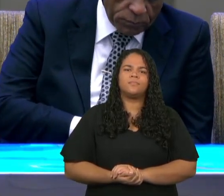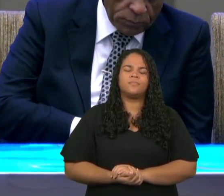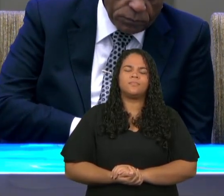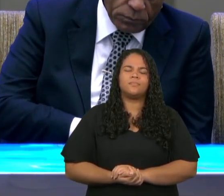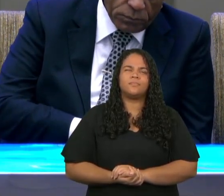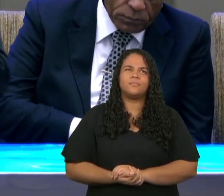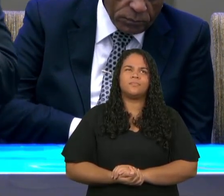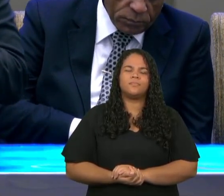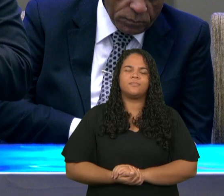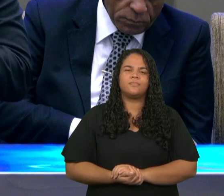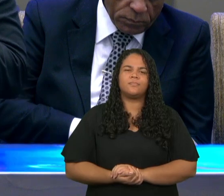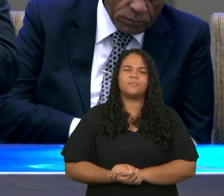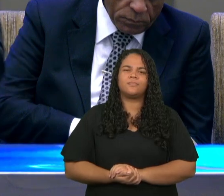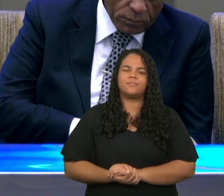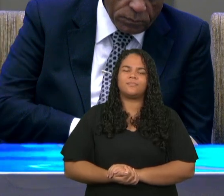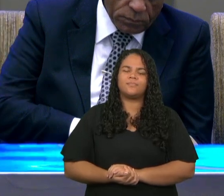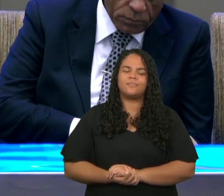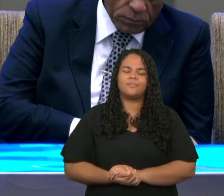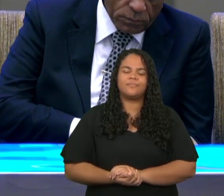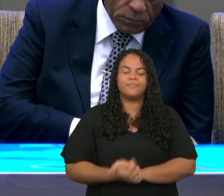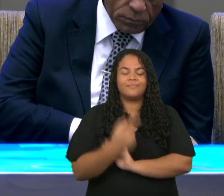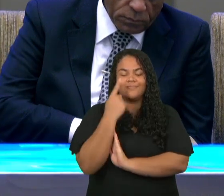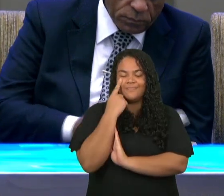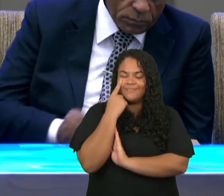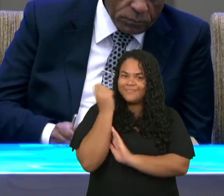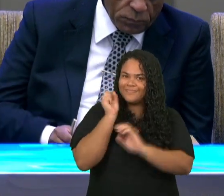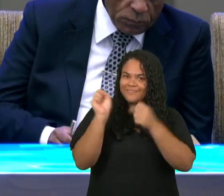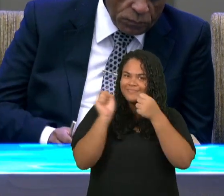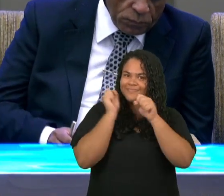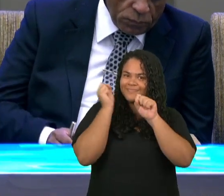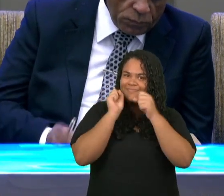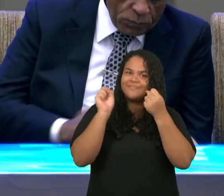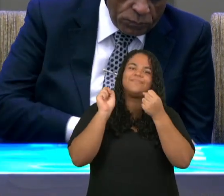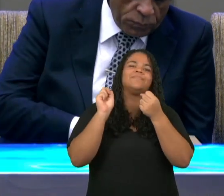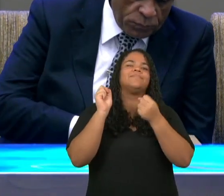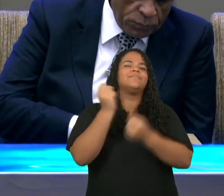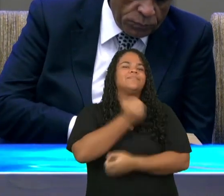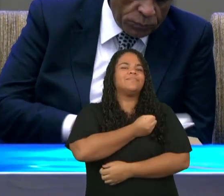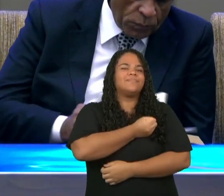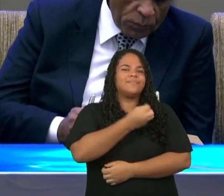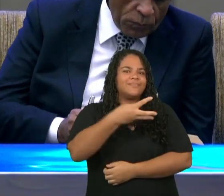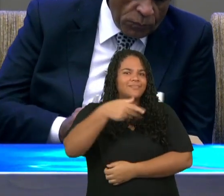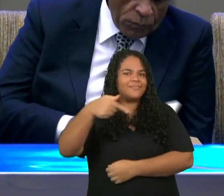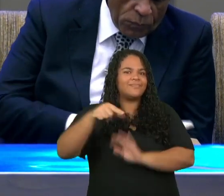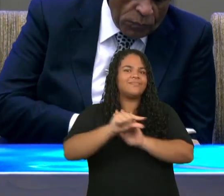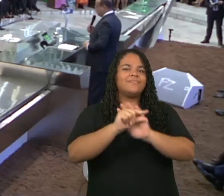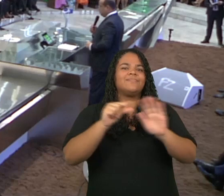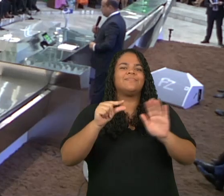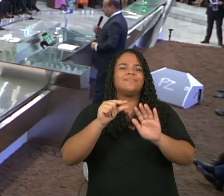deixa eu adiantar pela hora. Salmo 37, versículo 28.